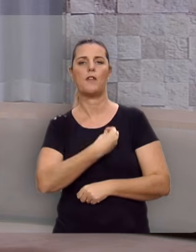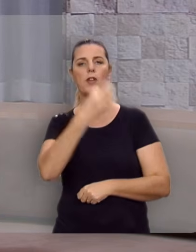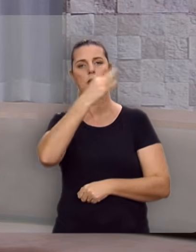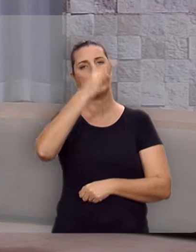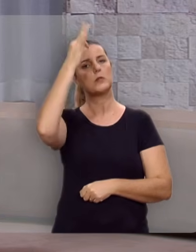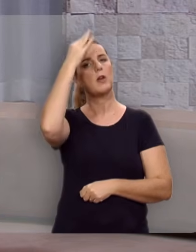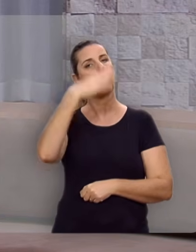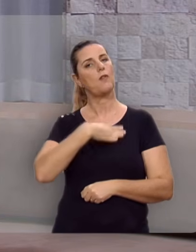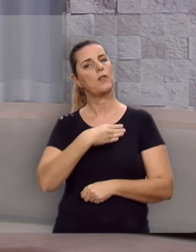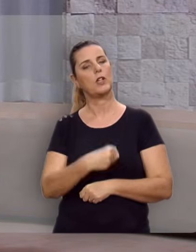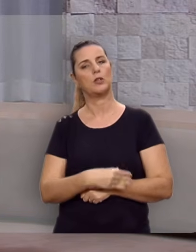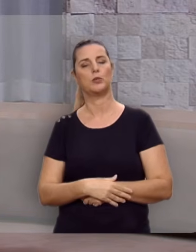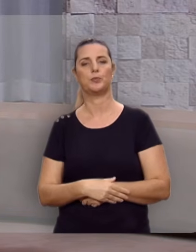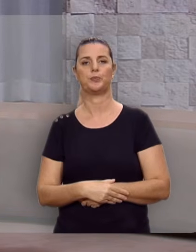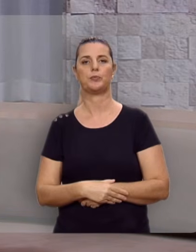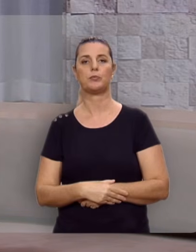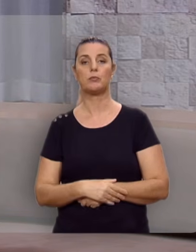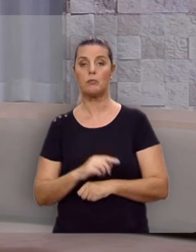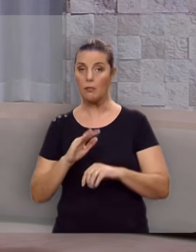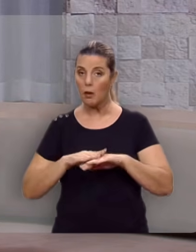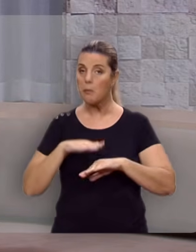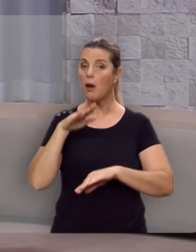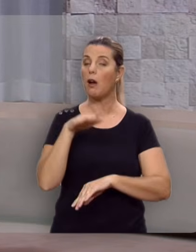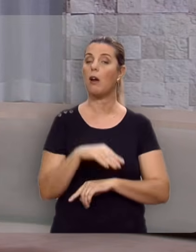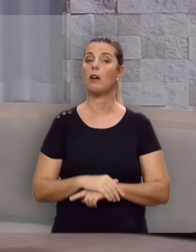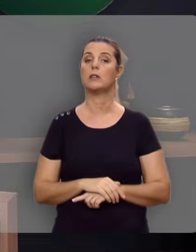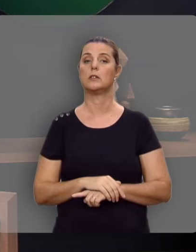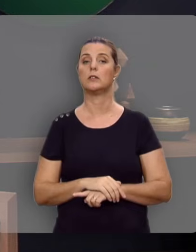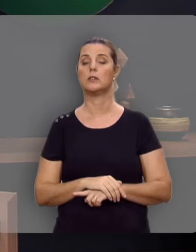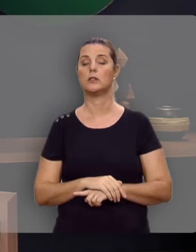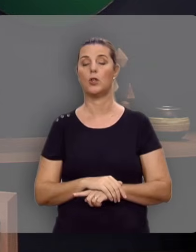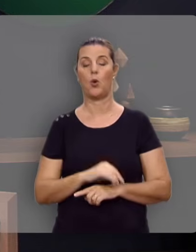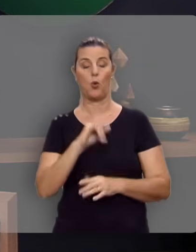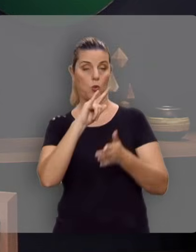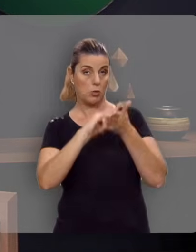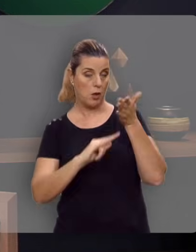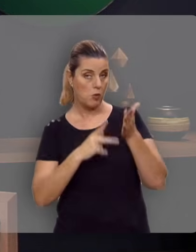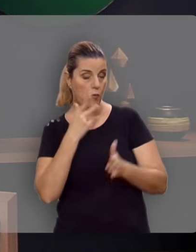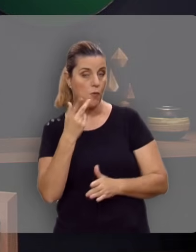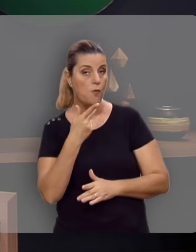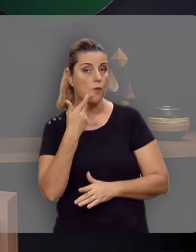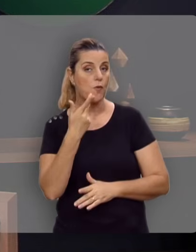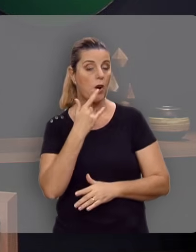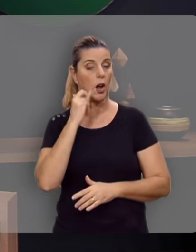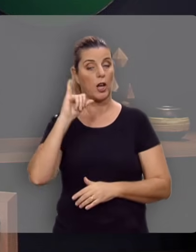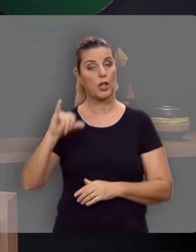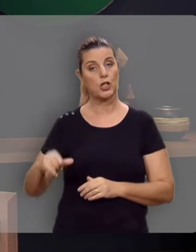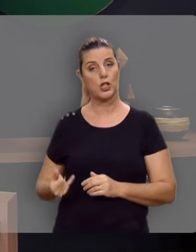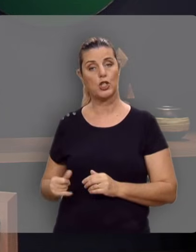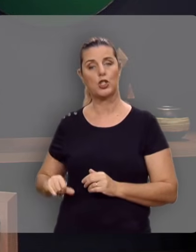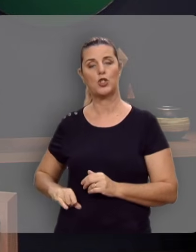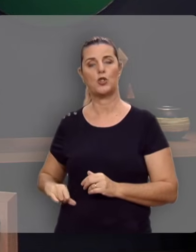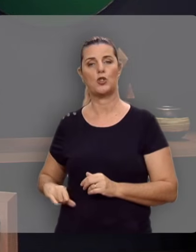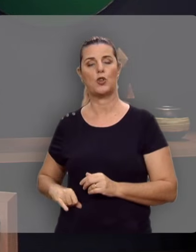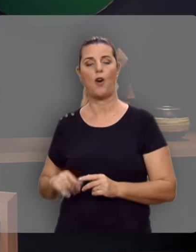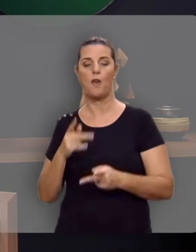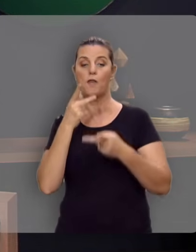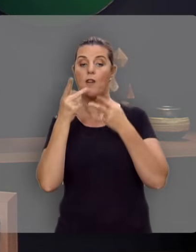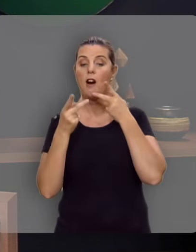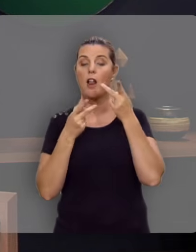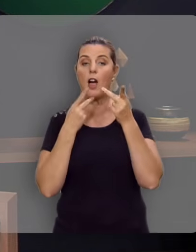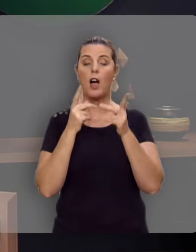espiritual dos filhos. E mais, o texto diz que Jó assim